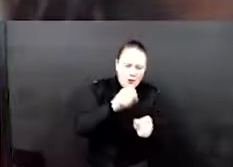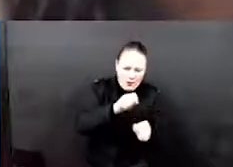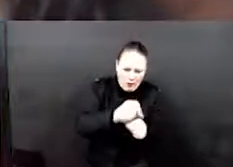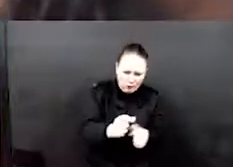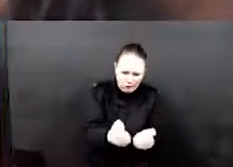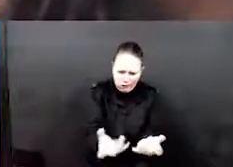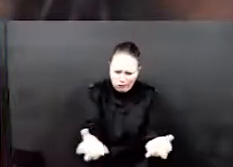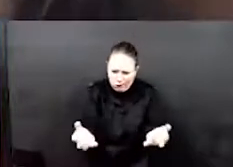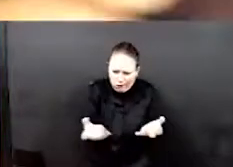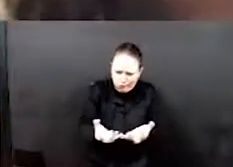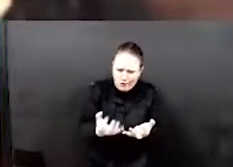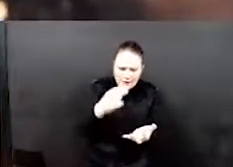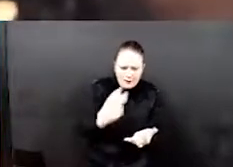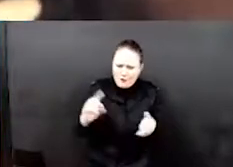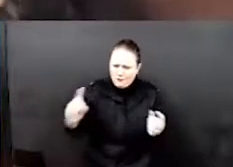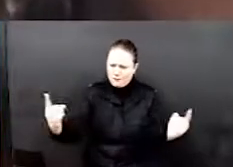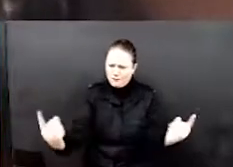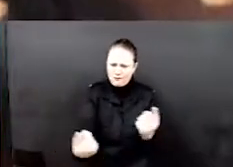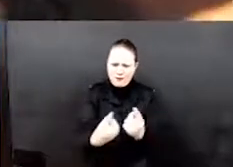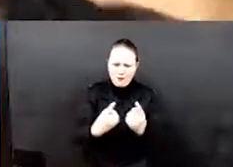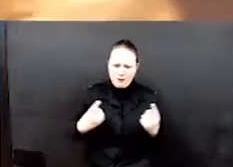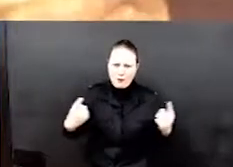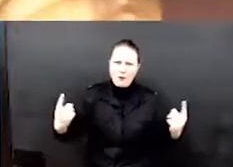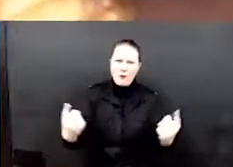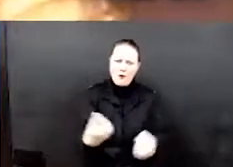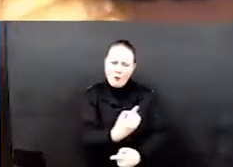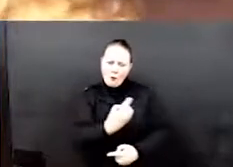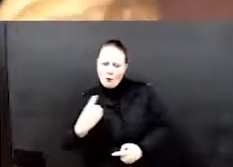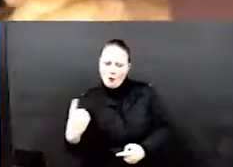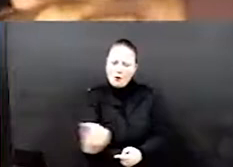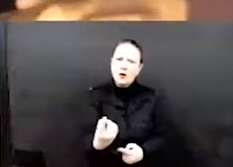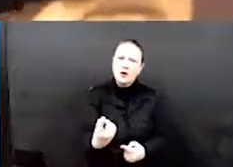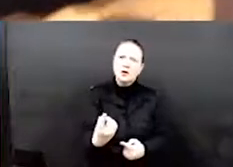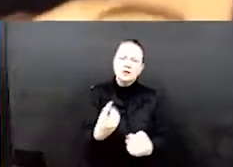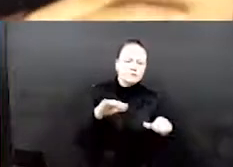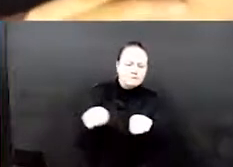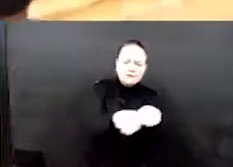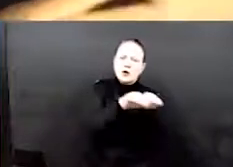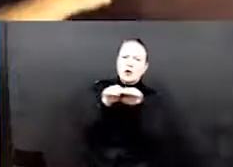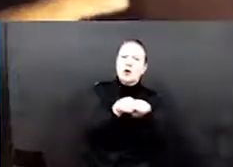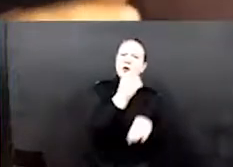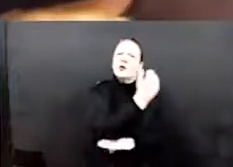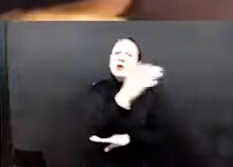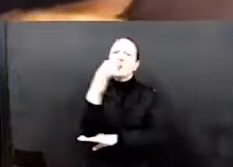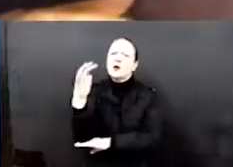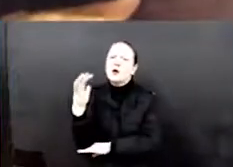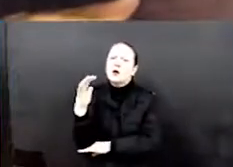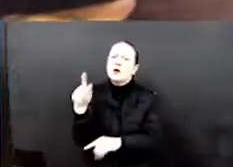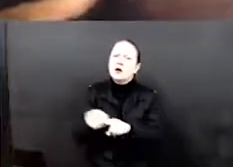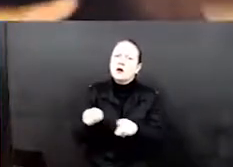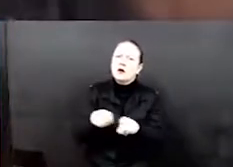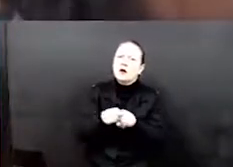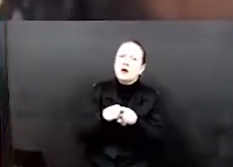volta dela, que se mantém esse equilíbrio com a natureza, né? Que está com a cabeça